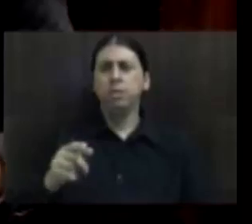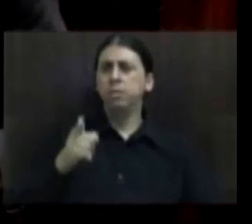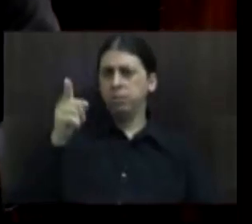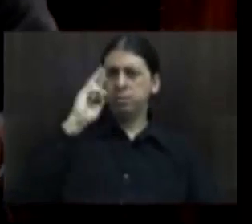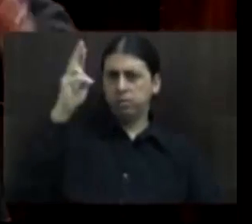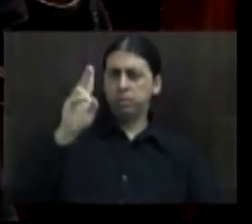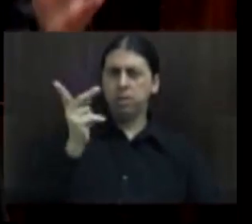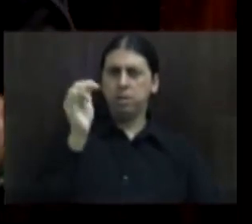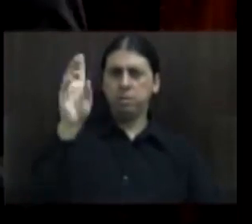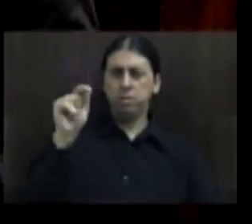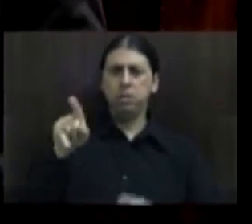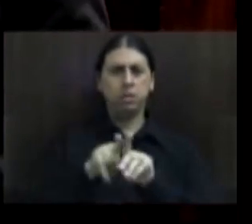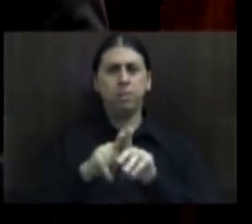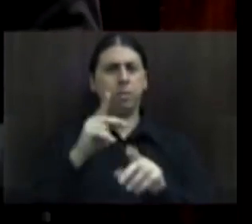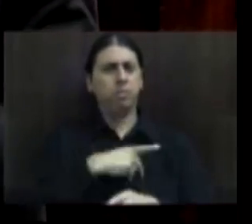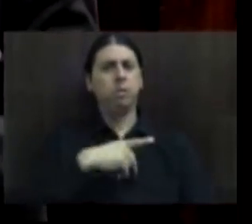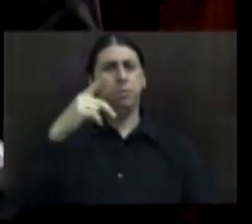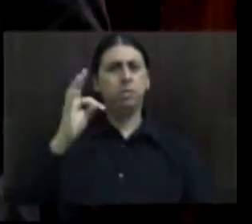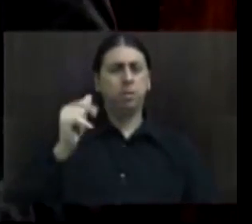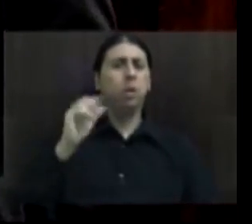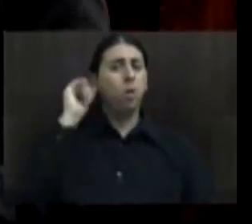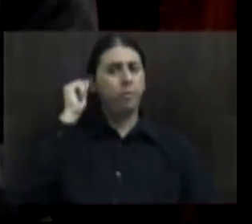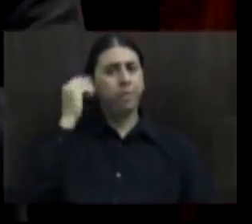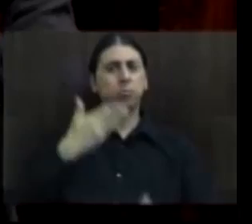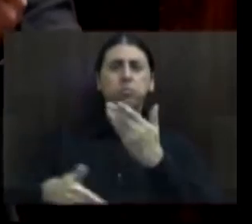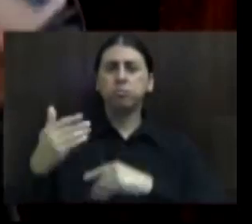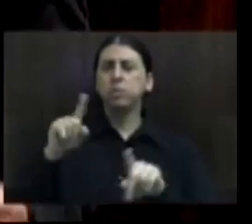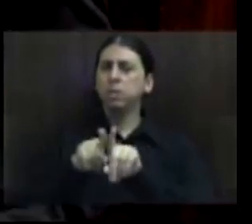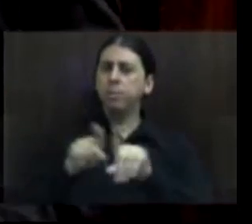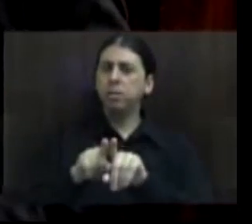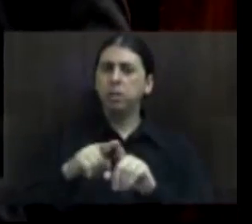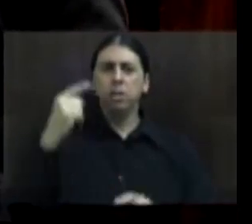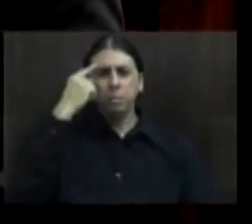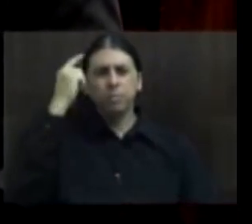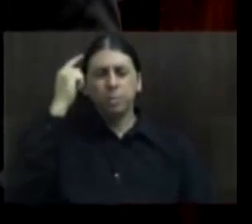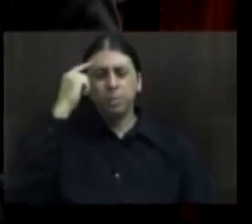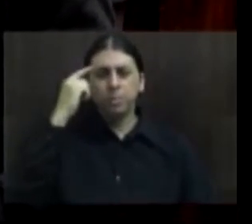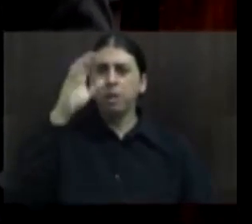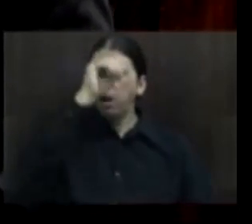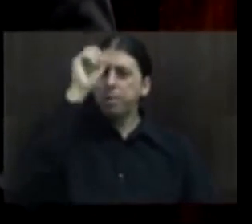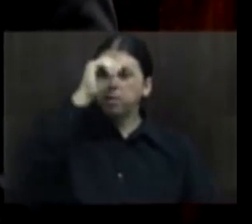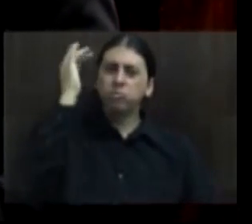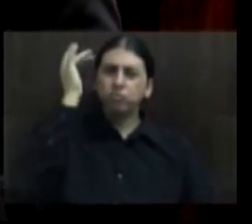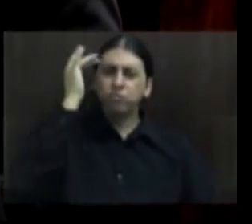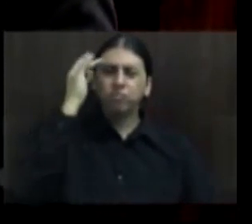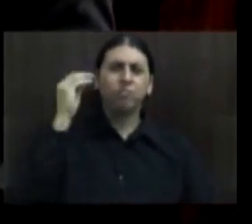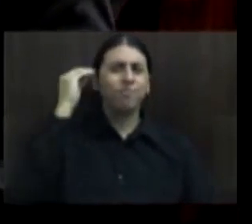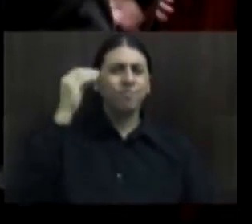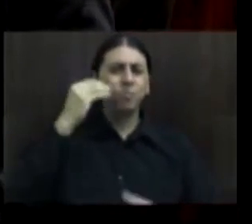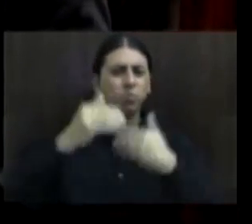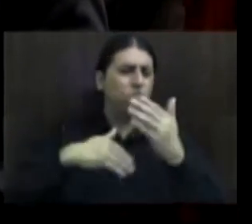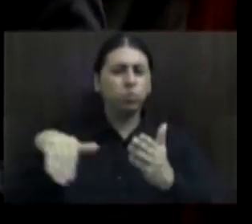é eu não sou e o PT não é mas para ouvir para construir Parabéns pela coragem